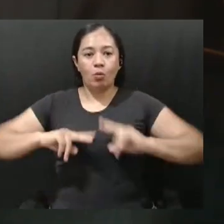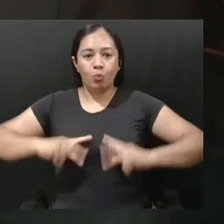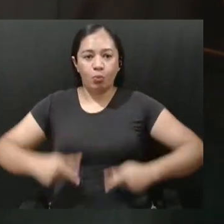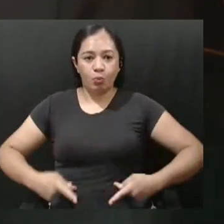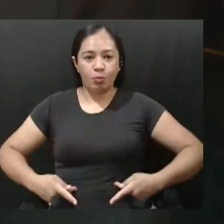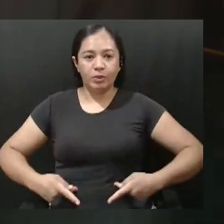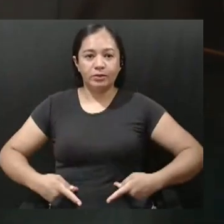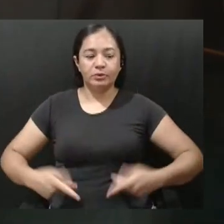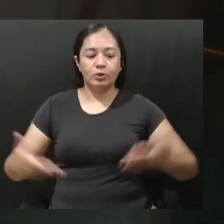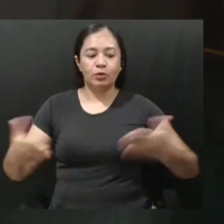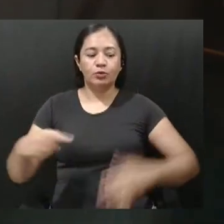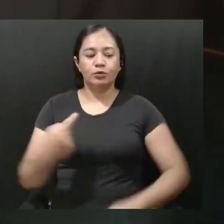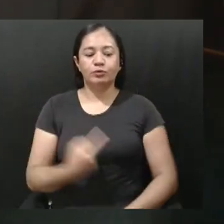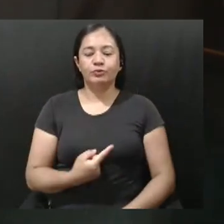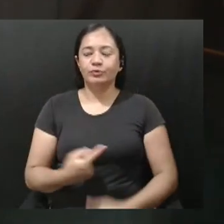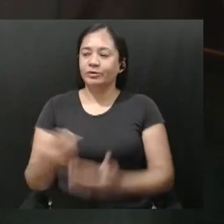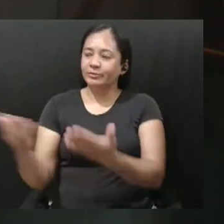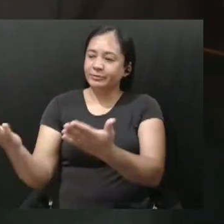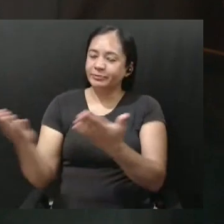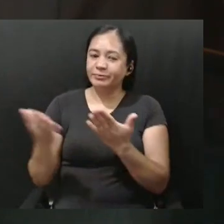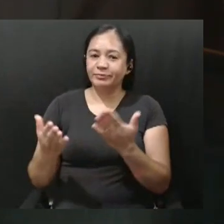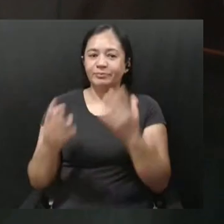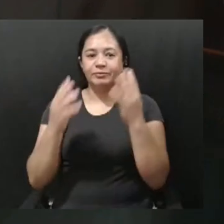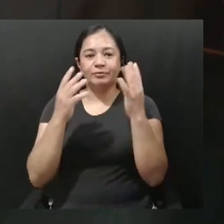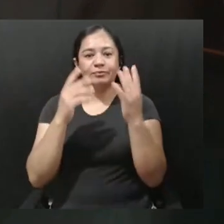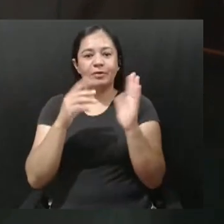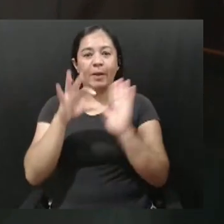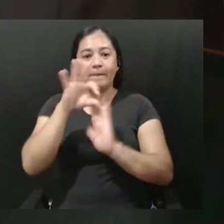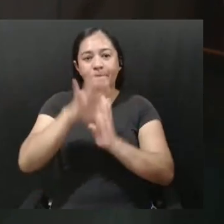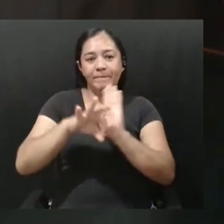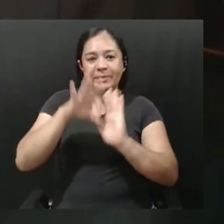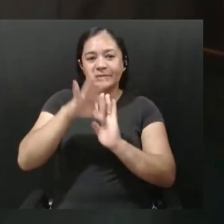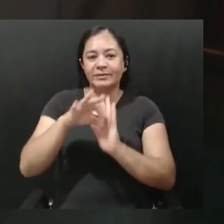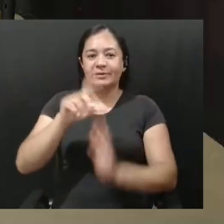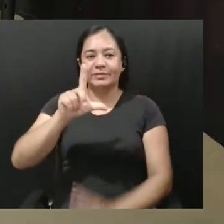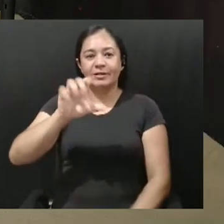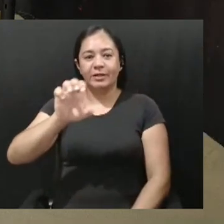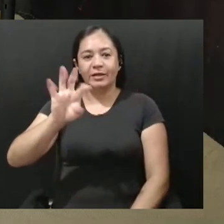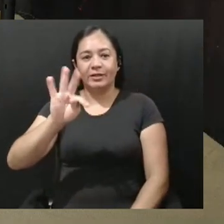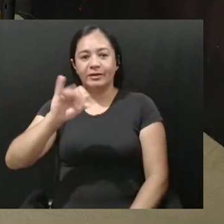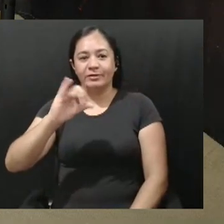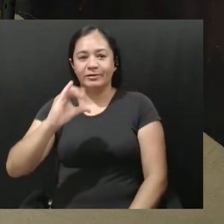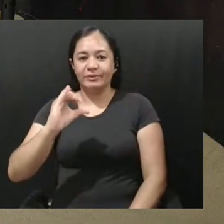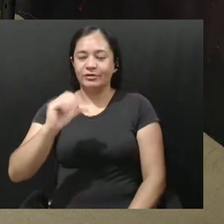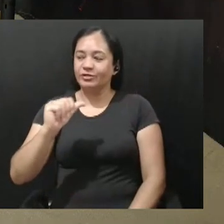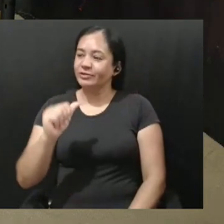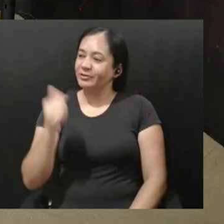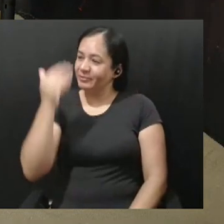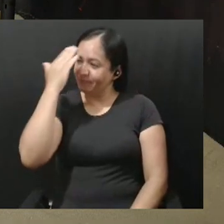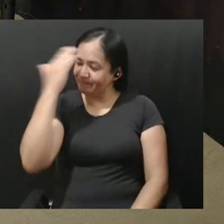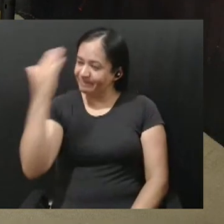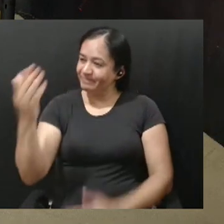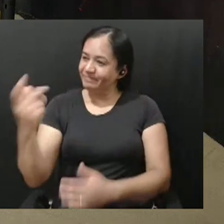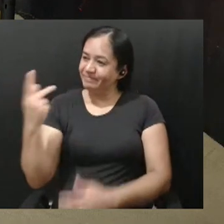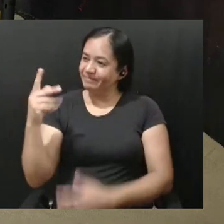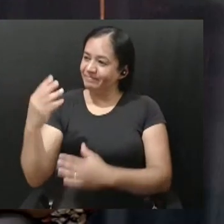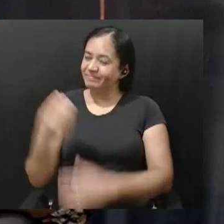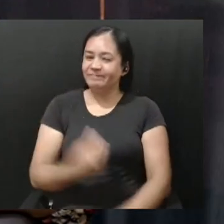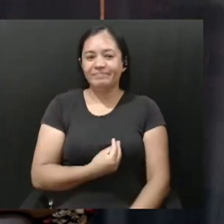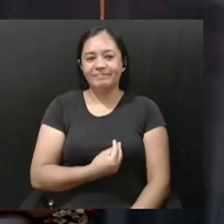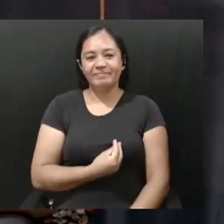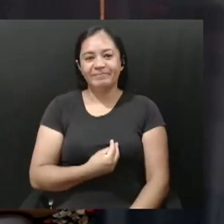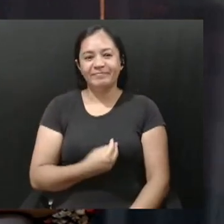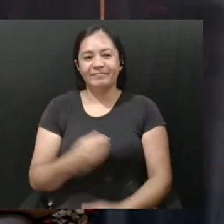a psicanalista Letícia Sampaio. Seja muito bem-vinda, obrigada pela sua participação e presença mais uma vez. Prazer te receber aqui, viu?